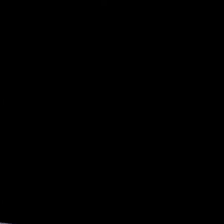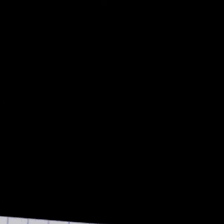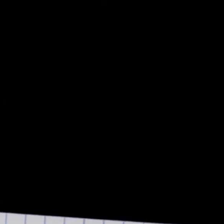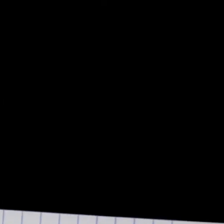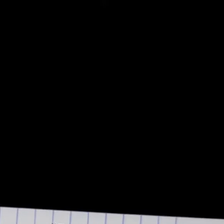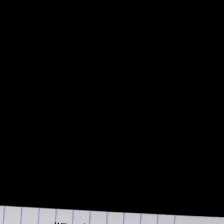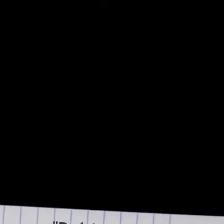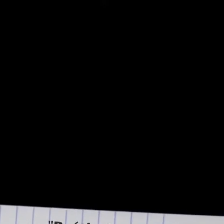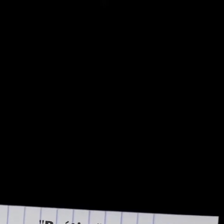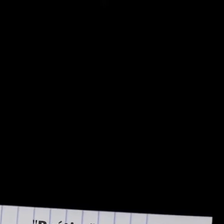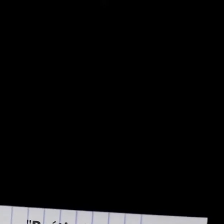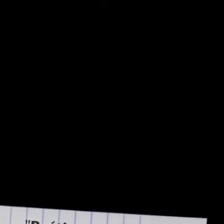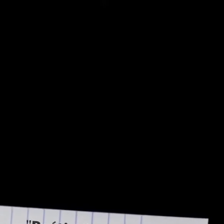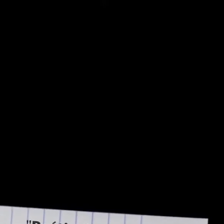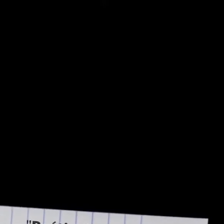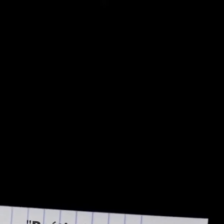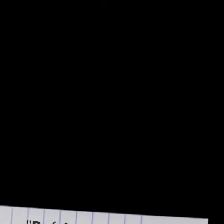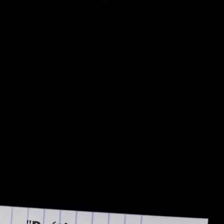sou.